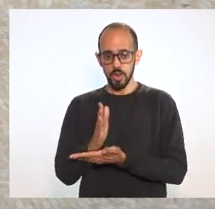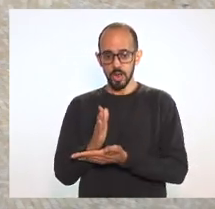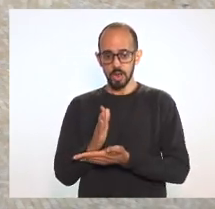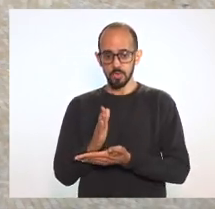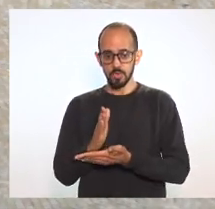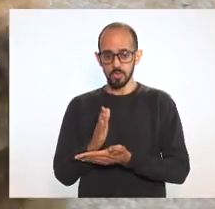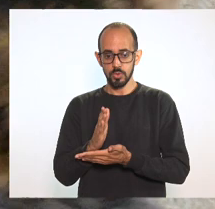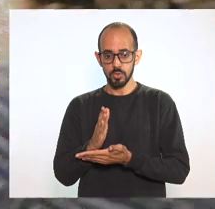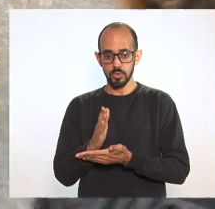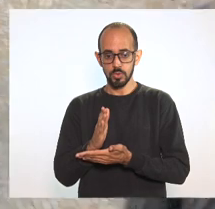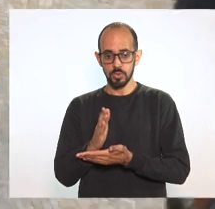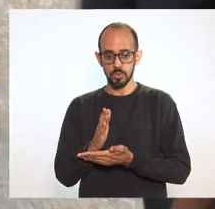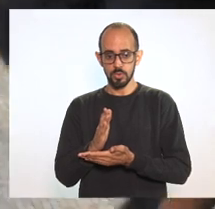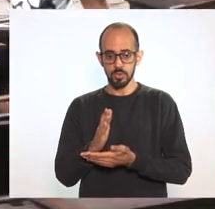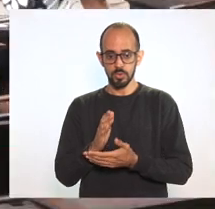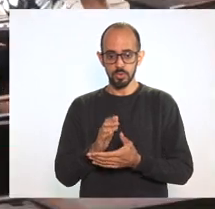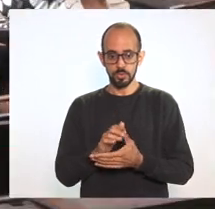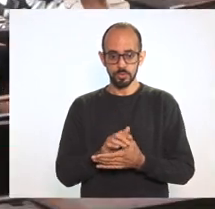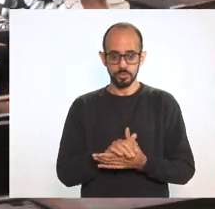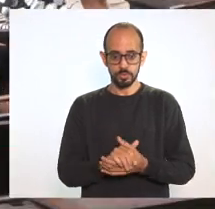2.